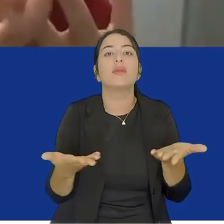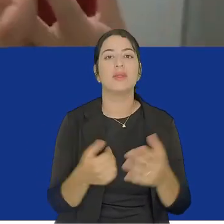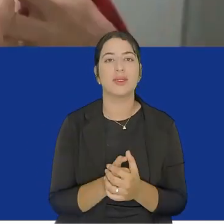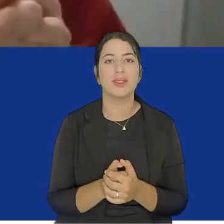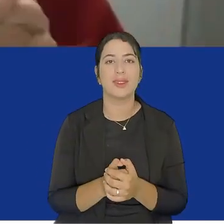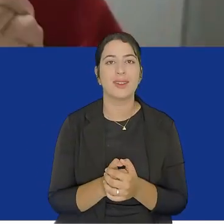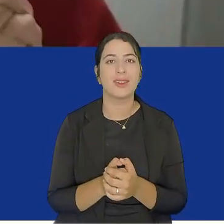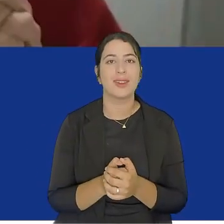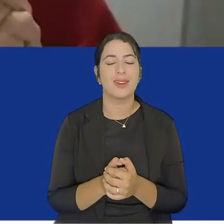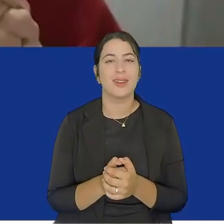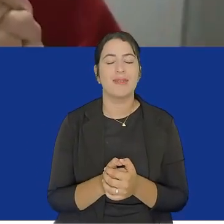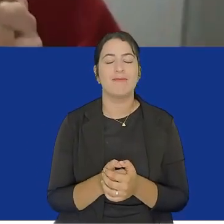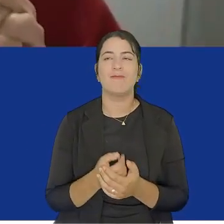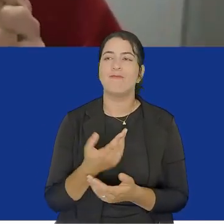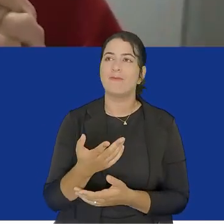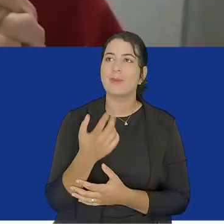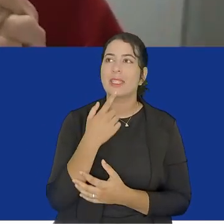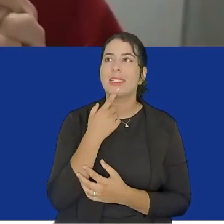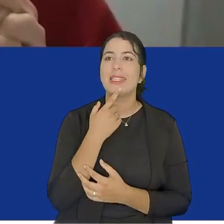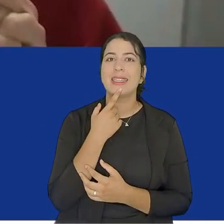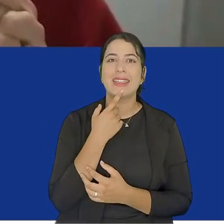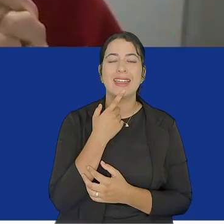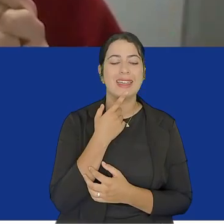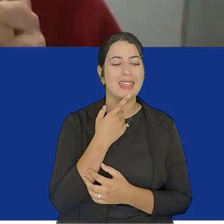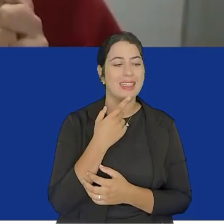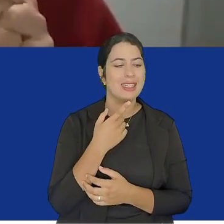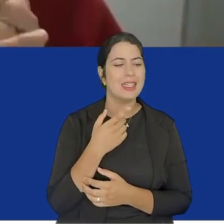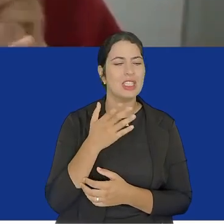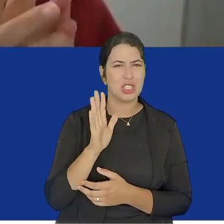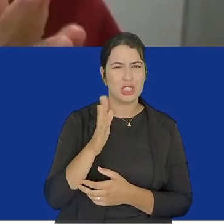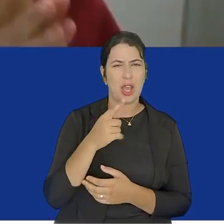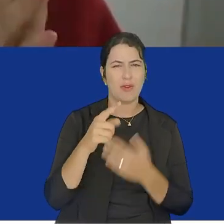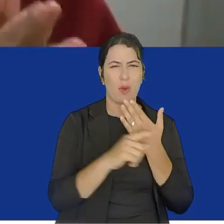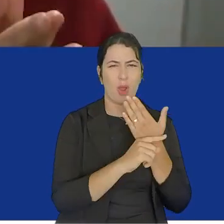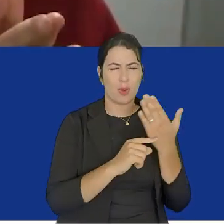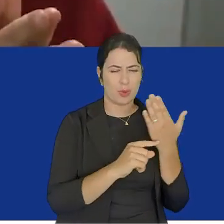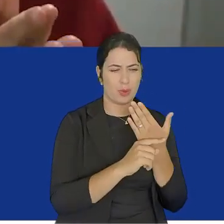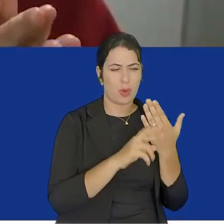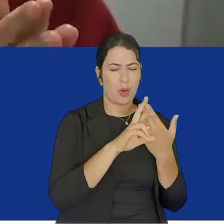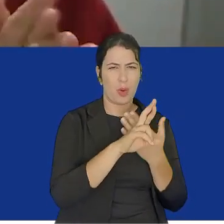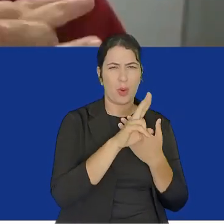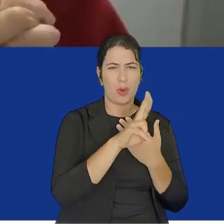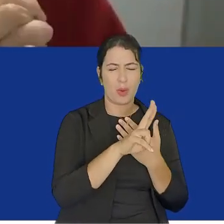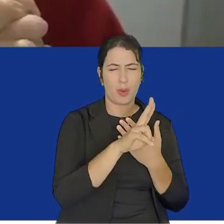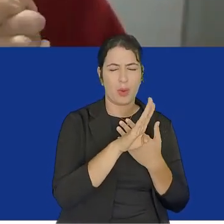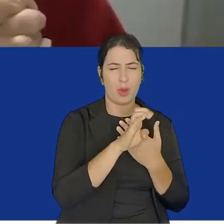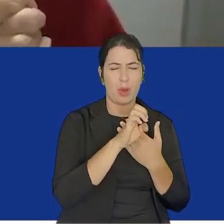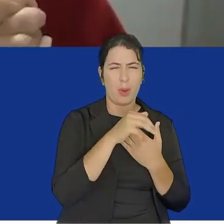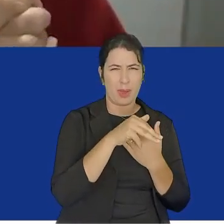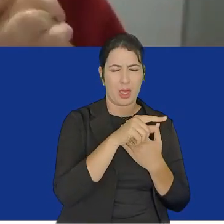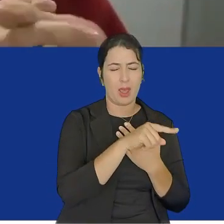aquele conto do Rubem Alves da pipoca, que eu não sei se vocês já viram, é Pipocas e Piruás, né? Que ele fala